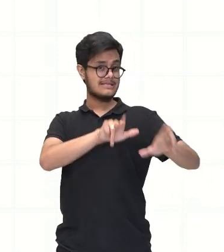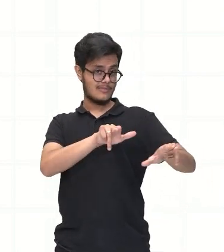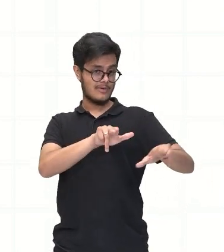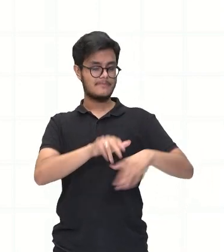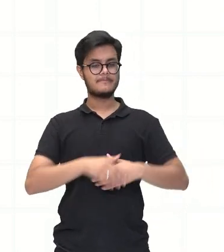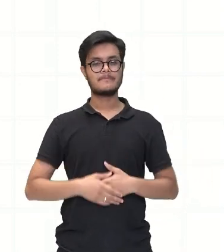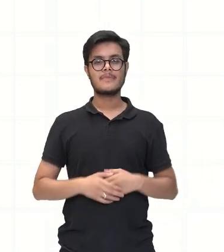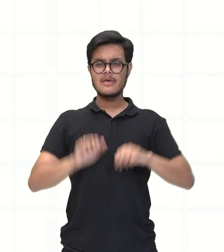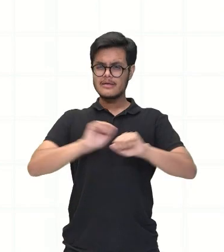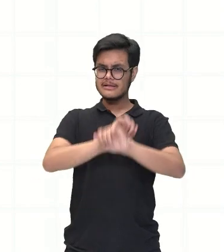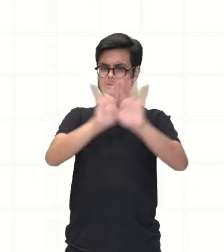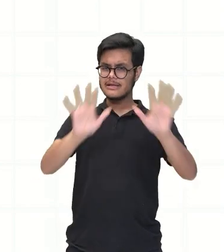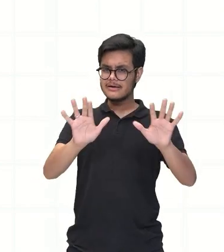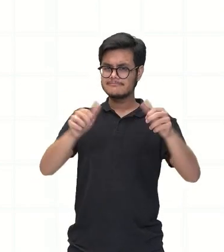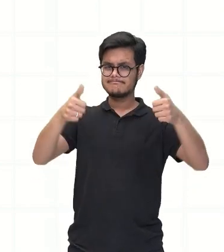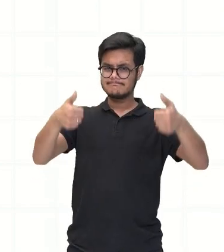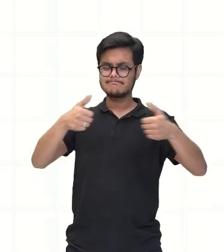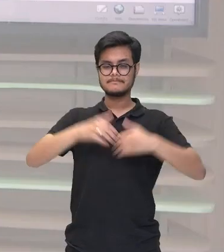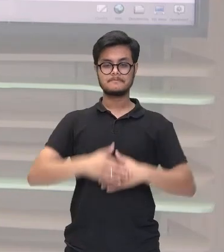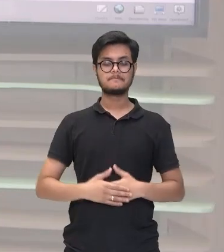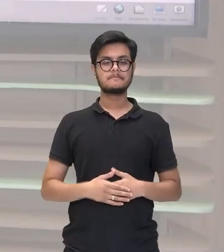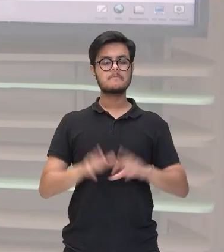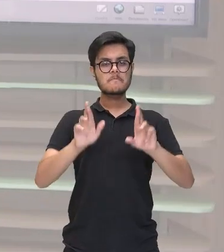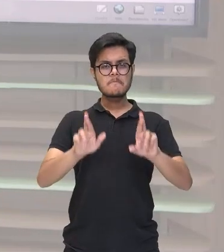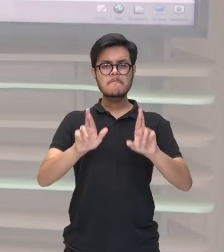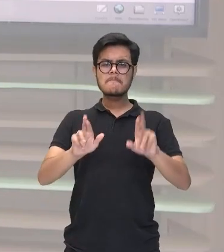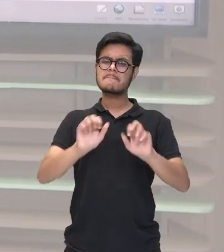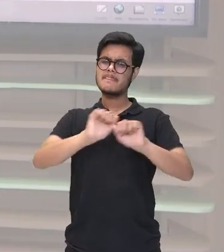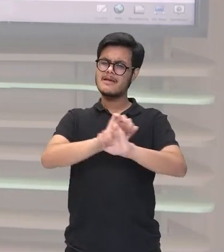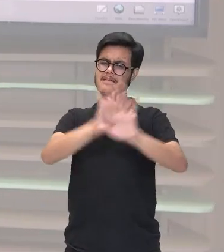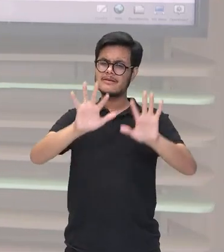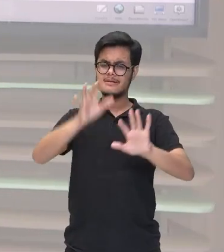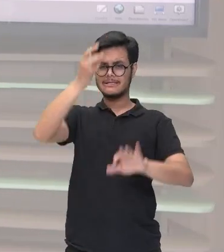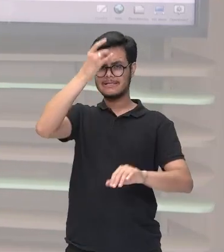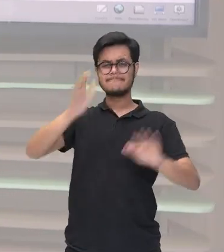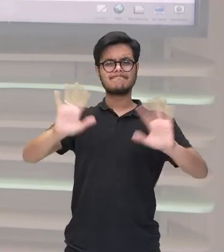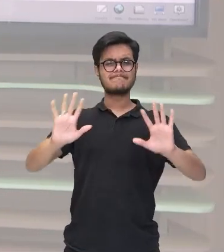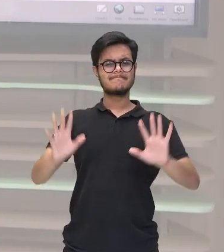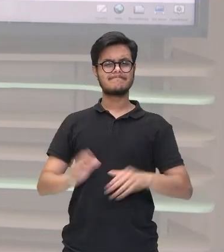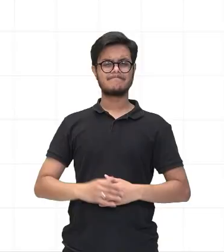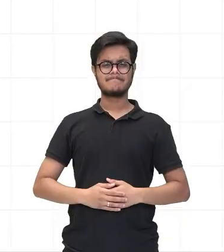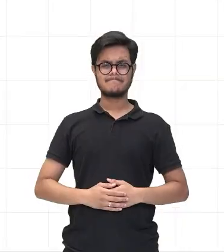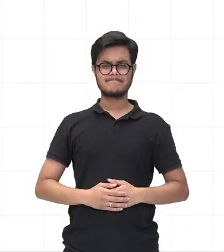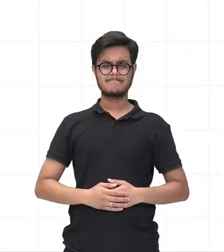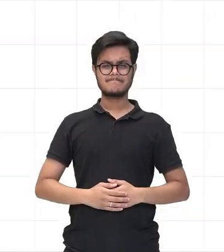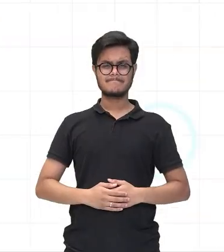ok? Ficou claro, então? Espero que tenha ficado claro e nos vemos numa próxima aula.